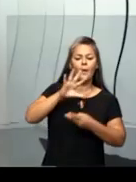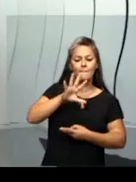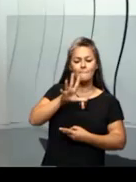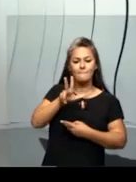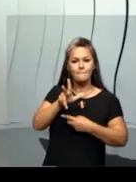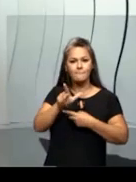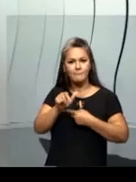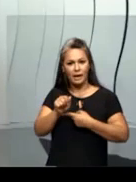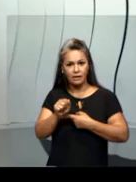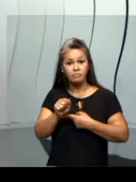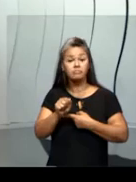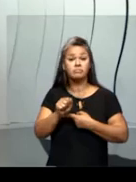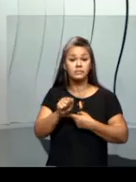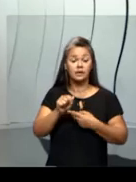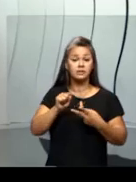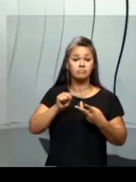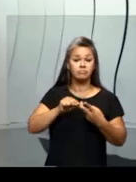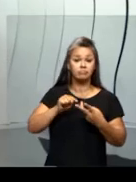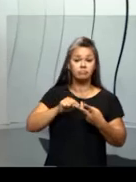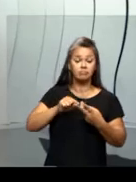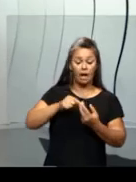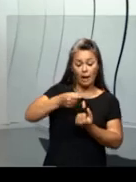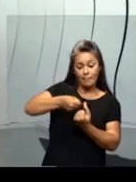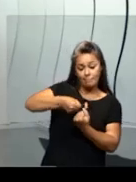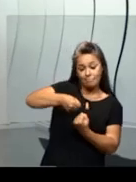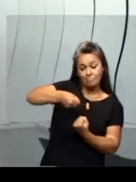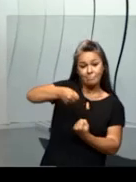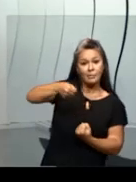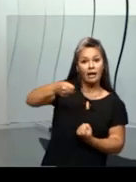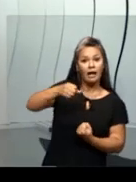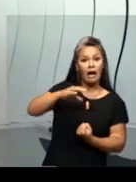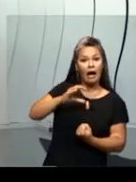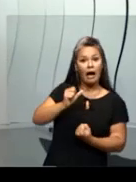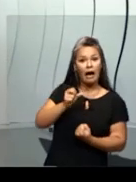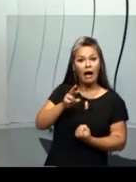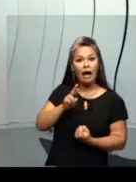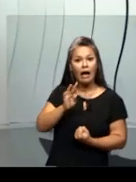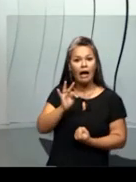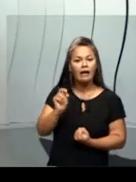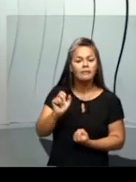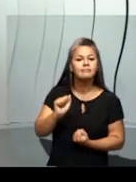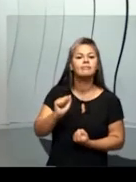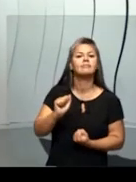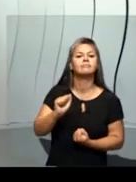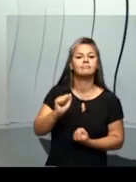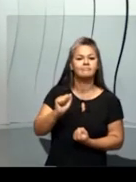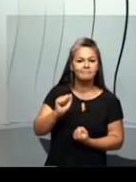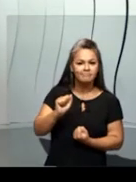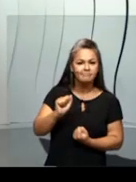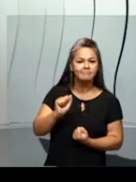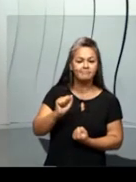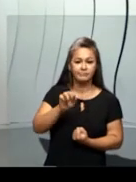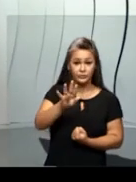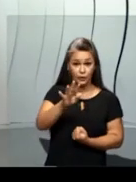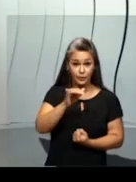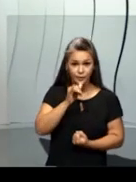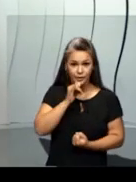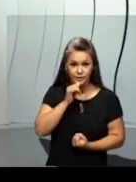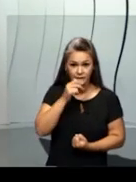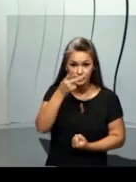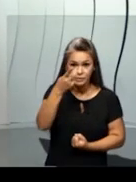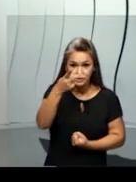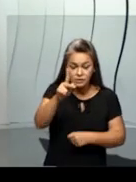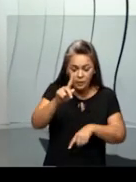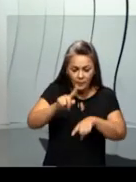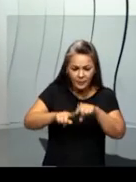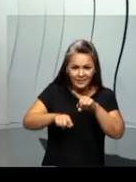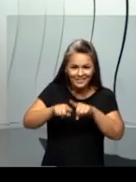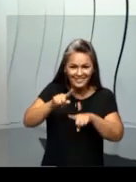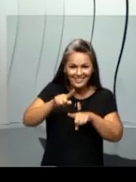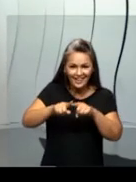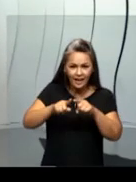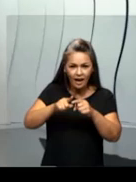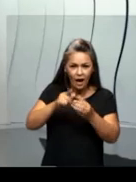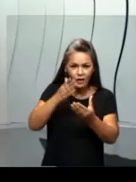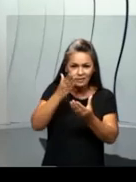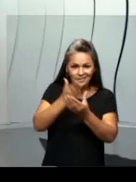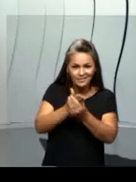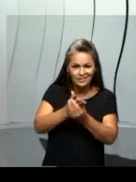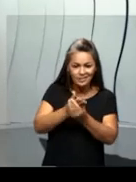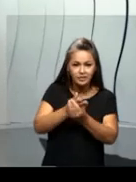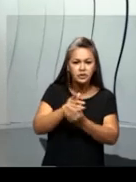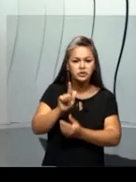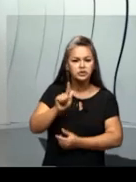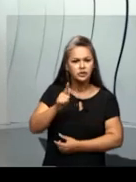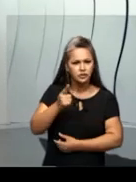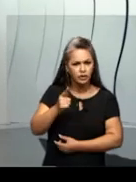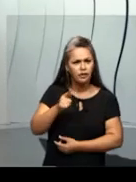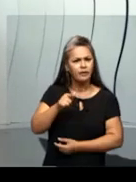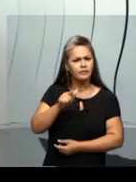no livro de Geografia, automaticamente você já se deparou com tudo que é tipo de mapa. Então, mapa do Brasil, mapa de uma cidade, mapa